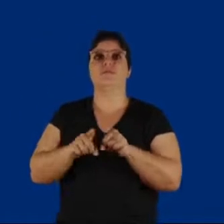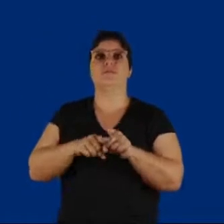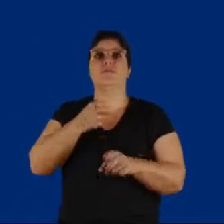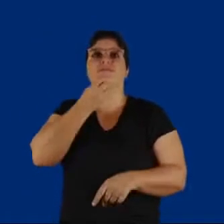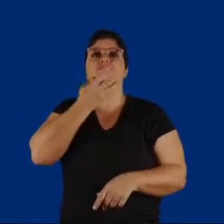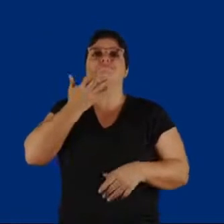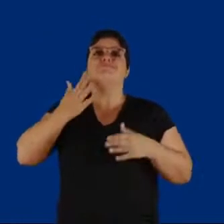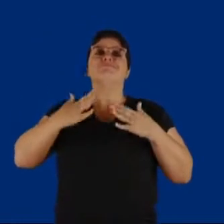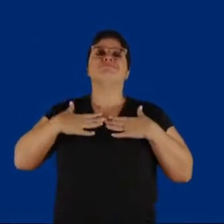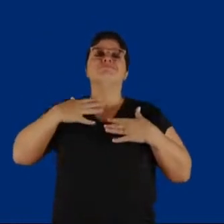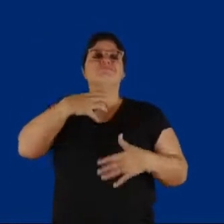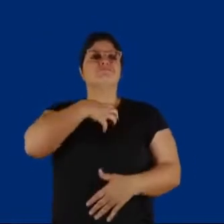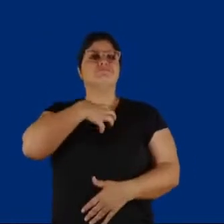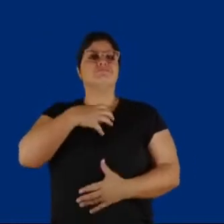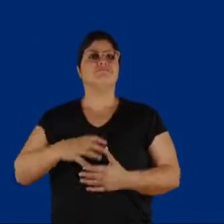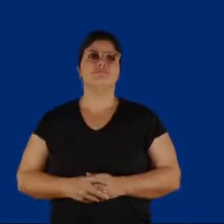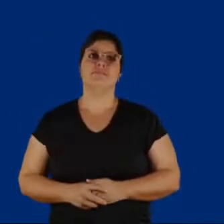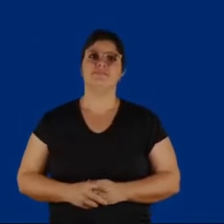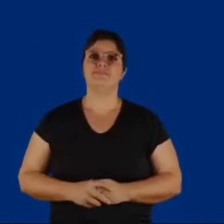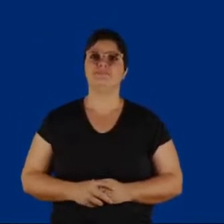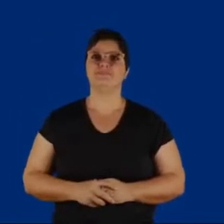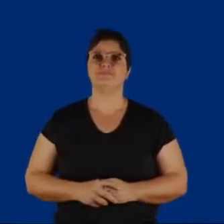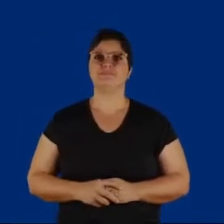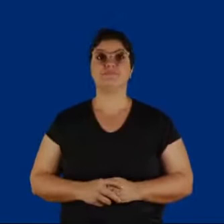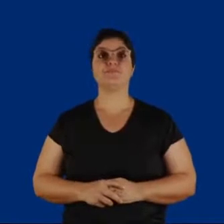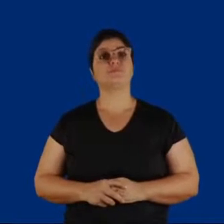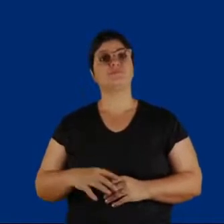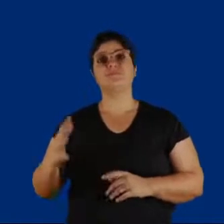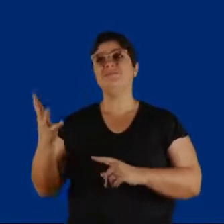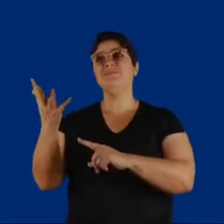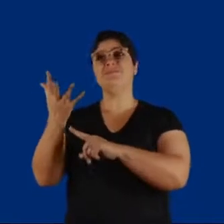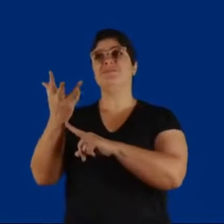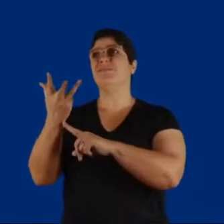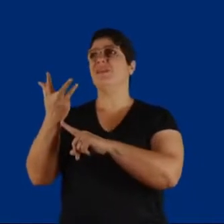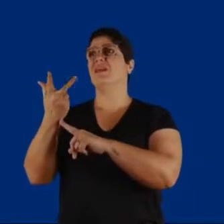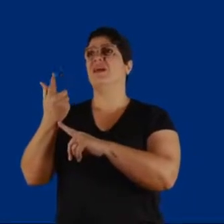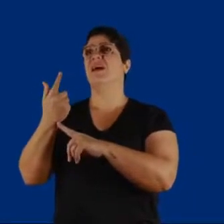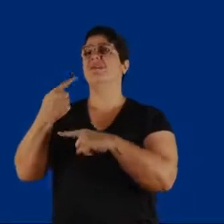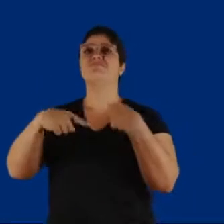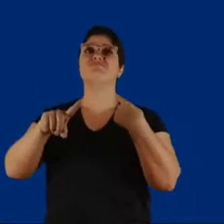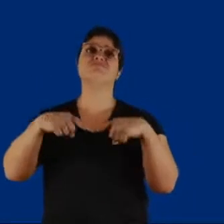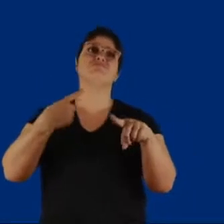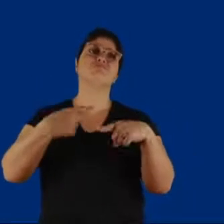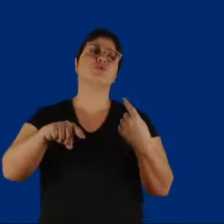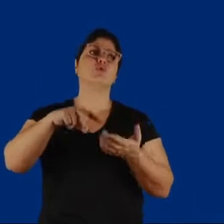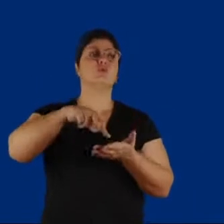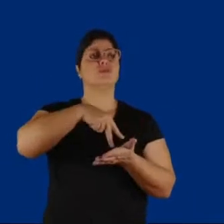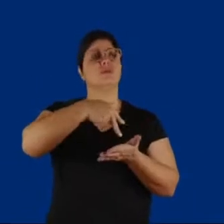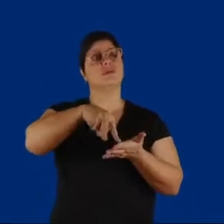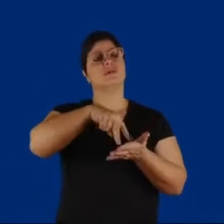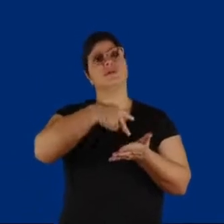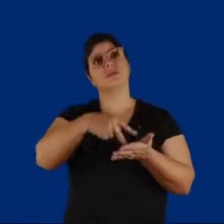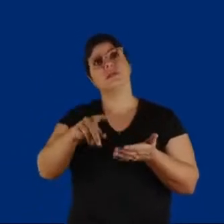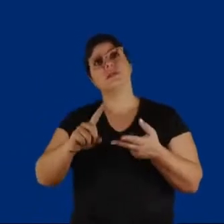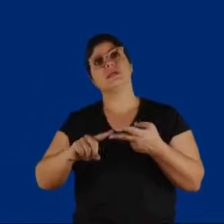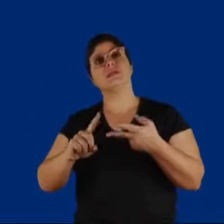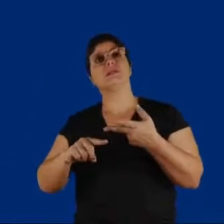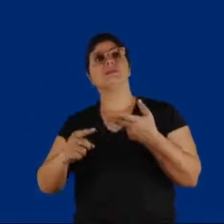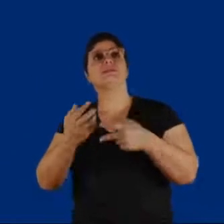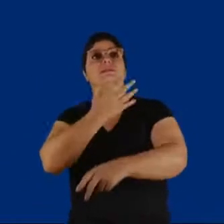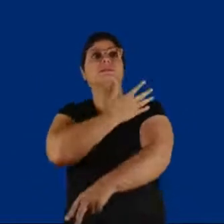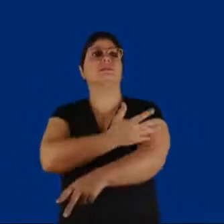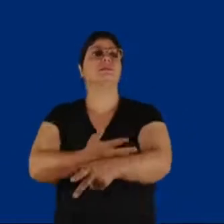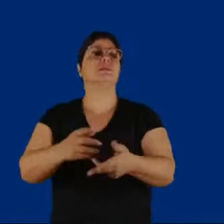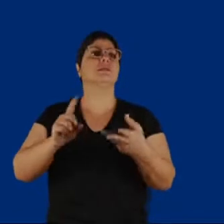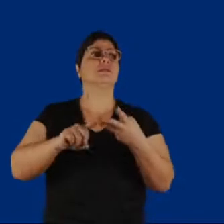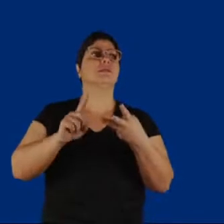projetos. E, é claro, a arte é muitas coisas. É música, é dança, é um ritual,